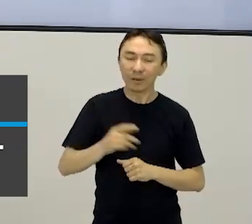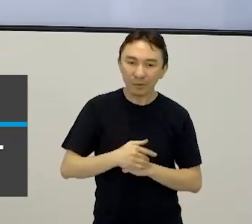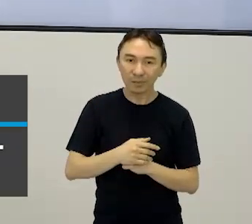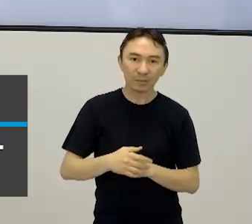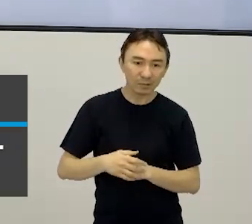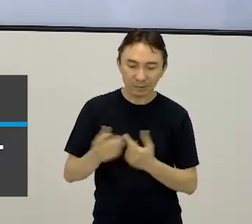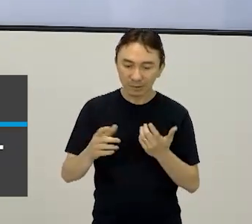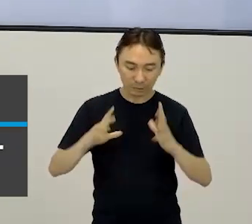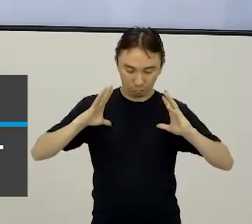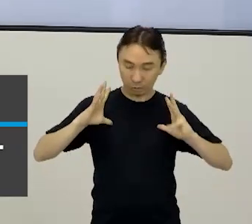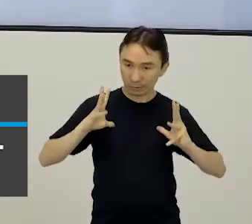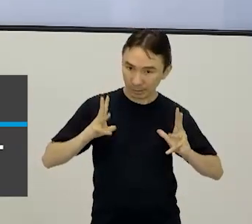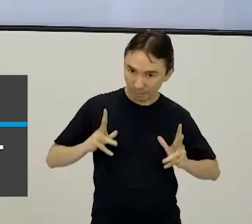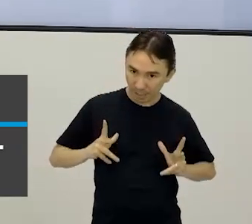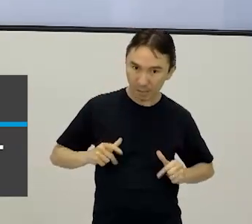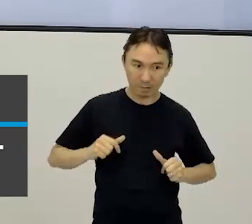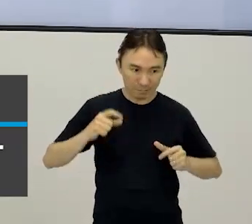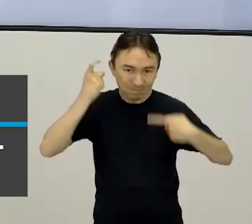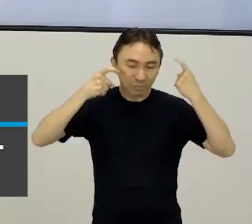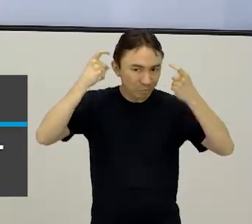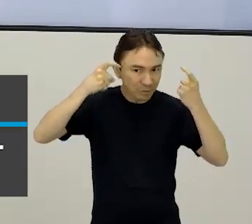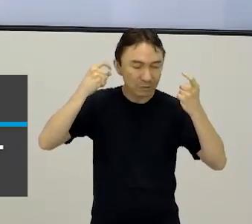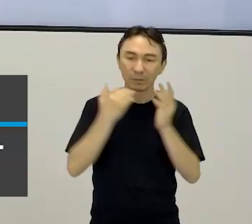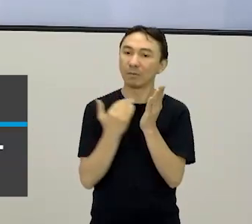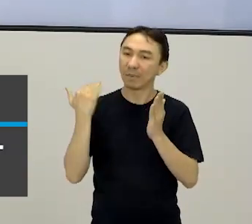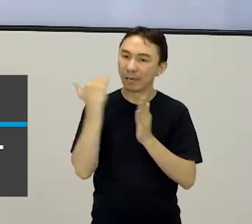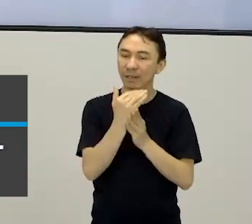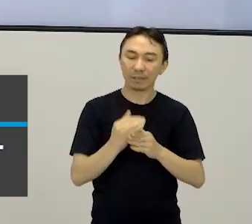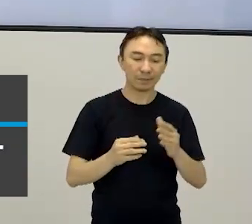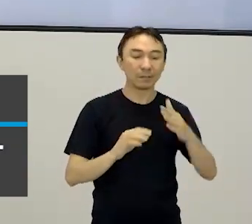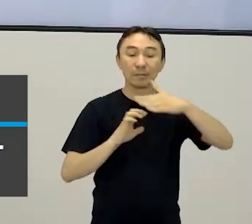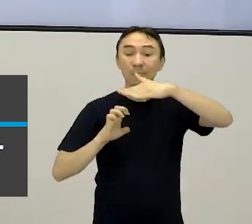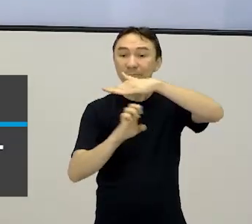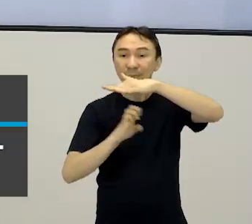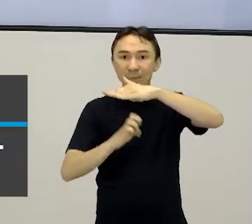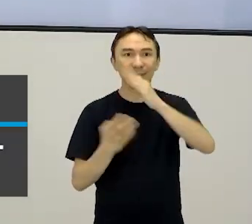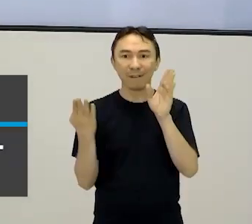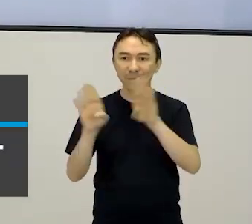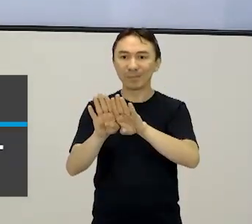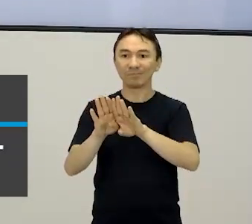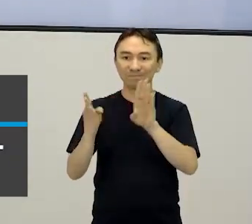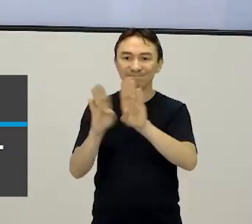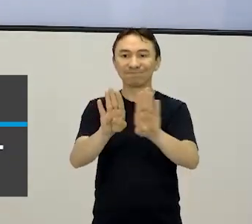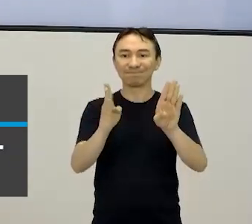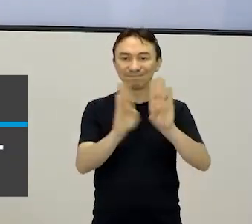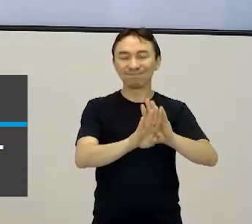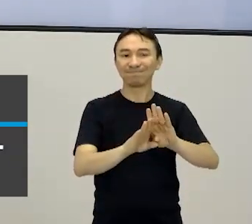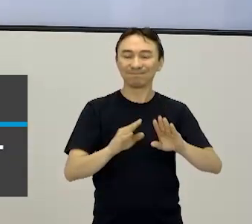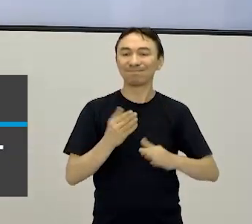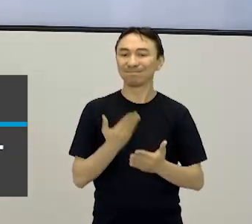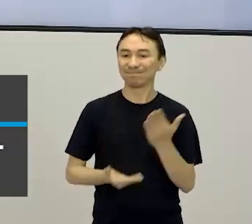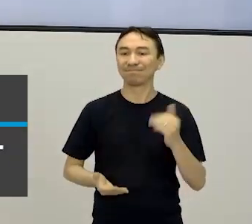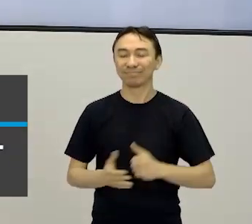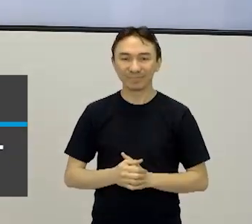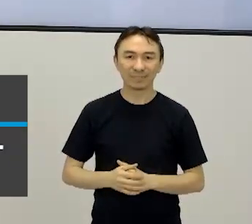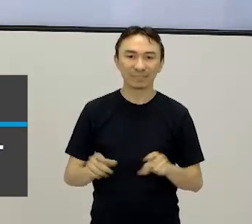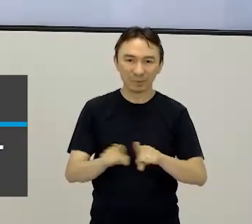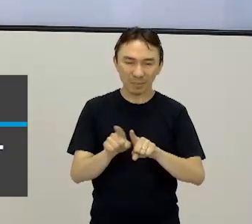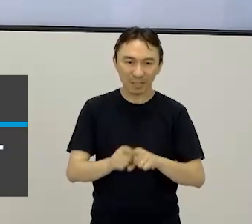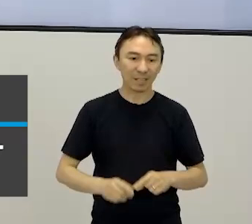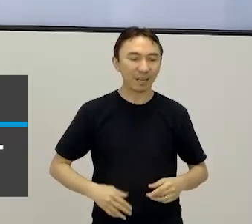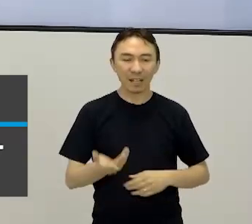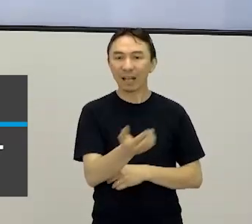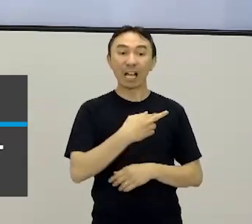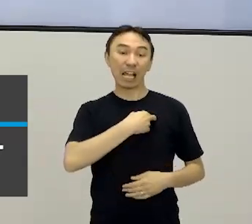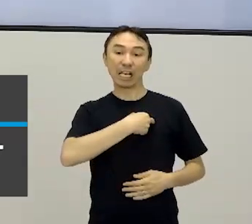e as empresas fechando. E a professora Isilda comenta que não puderam frequentar alguns espaços religiosos que